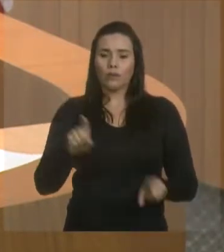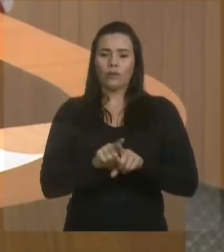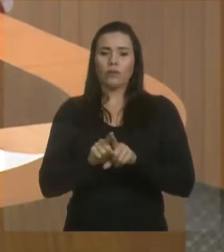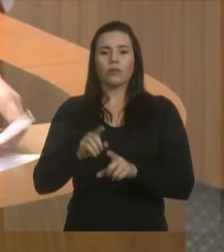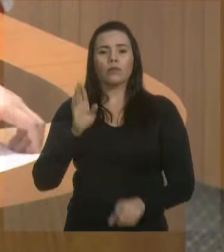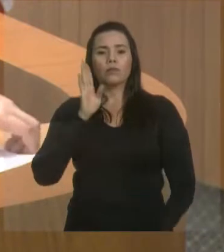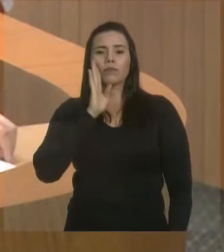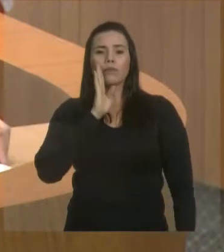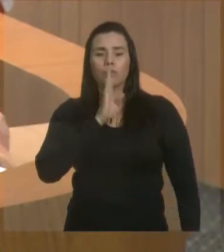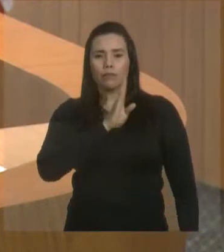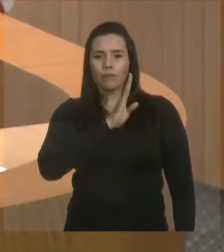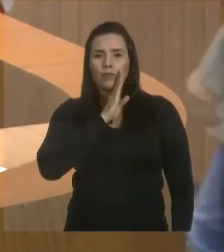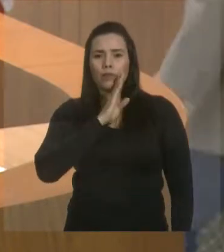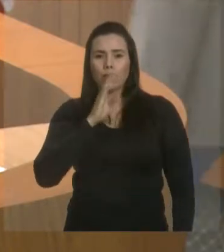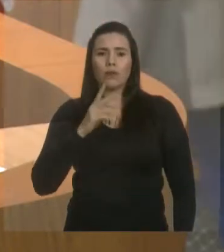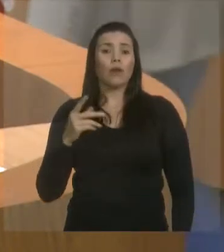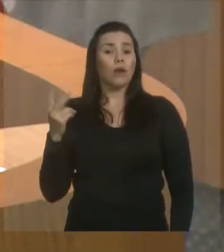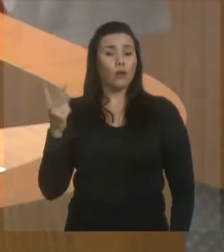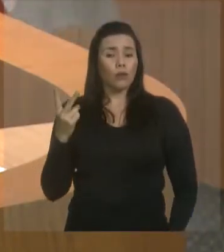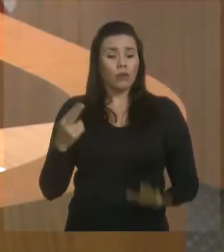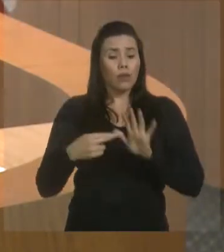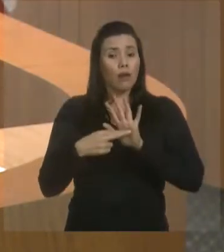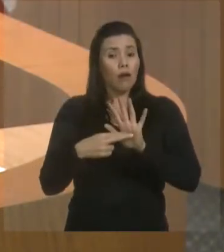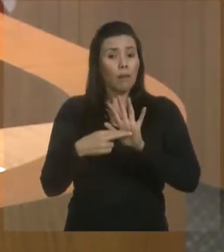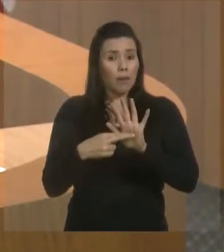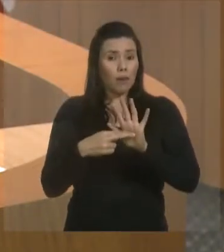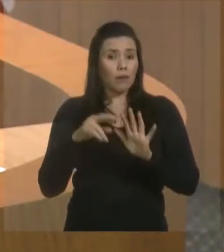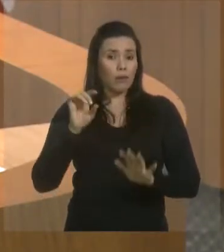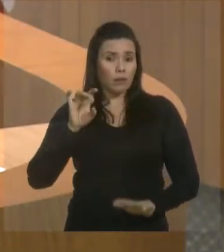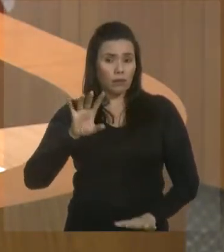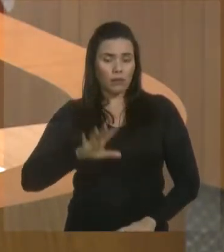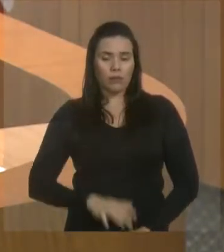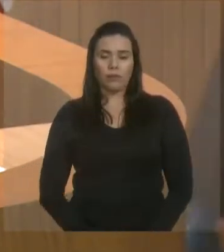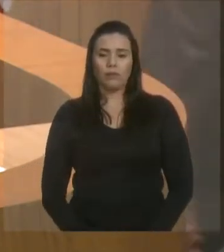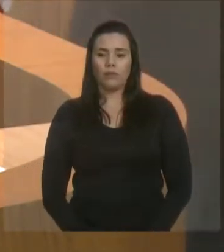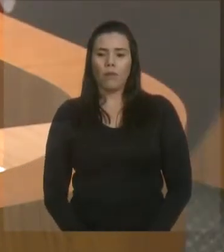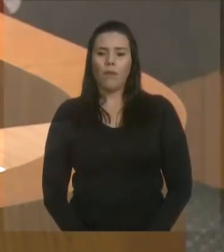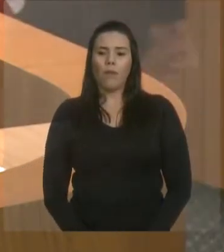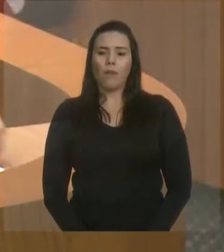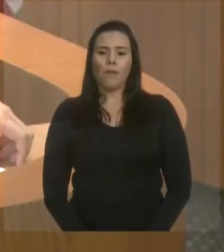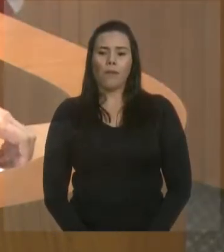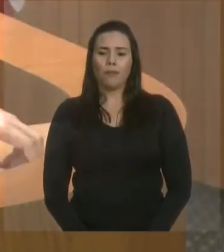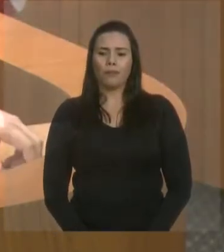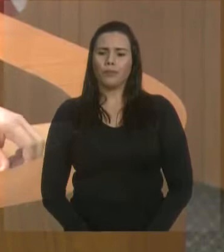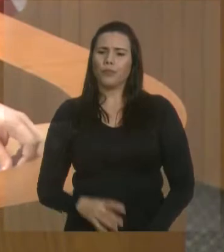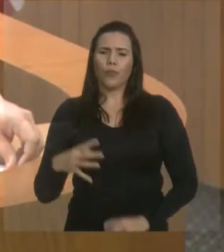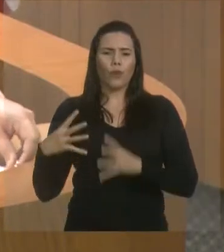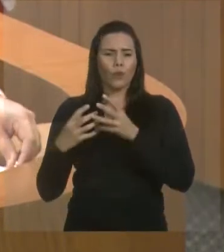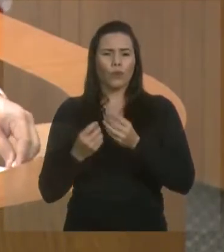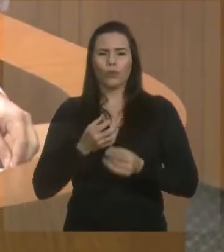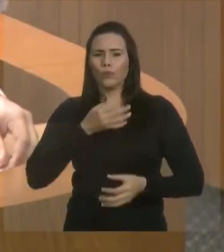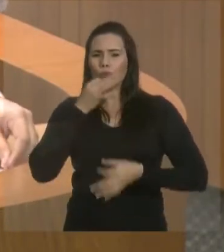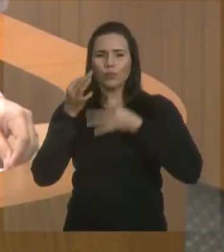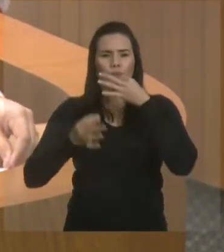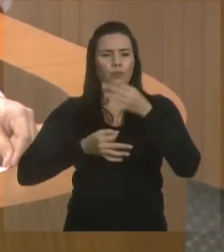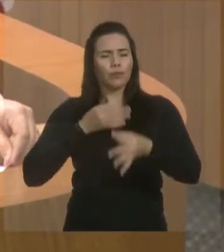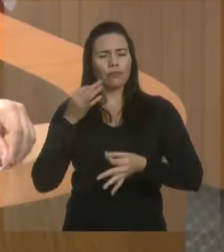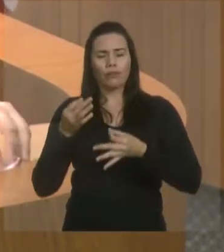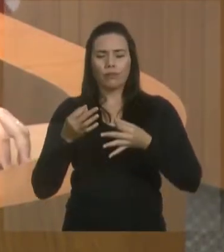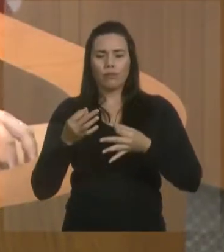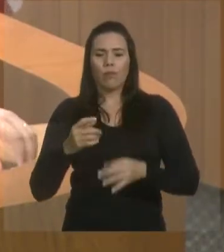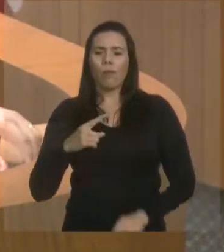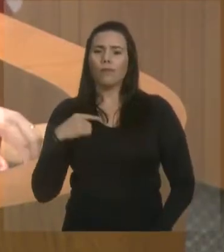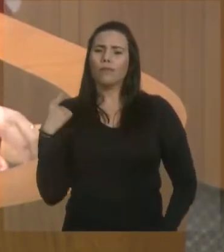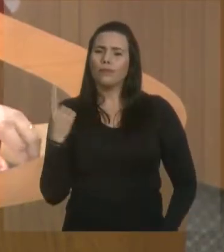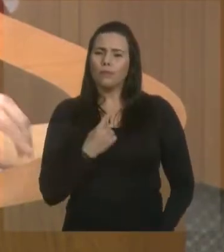Pindaré, que trouxeram seus posicionamentos àquela audiência. E chegamos a uma conclusão, que